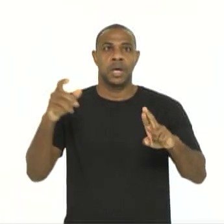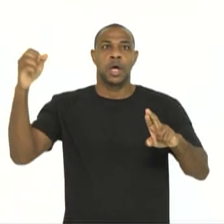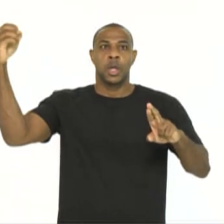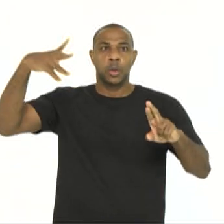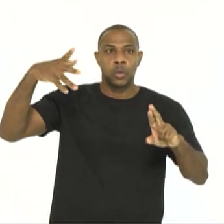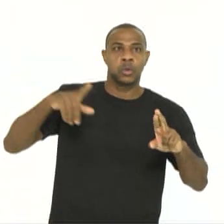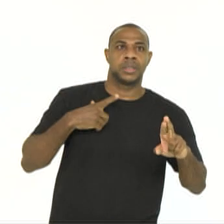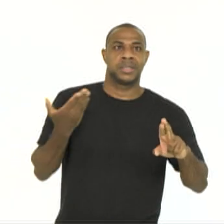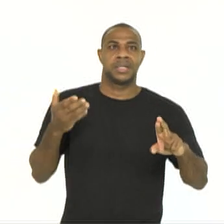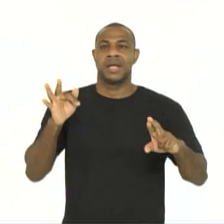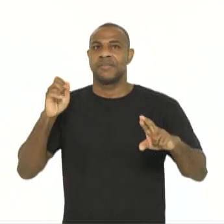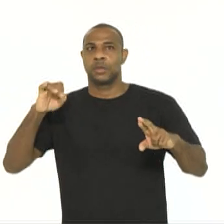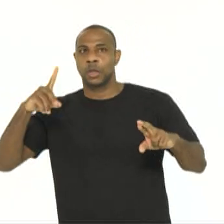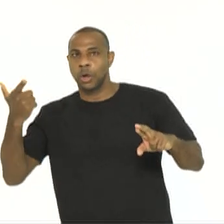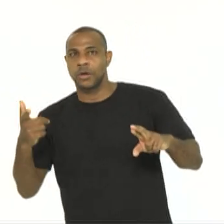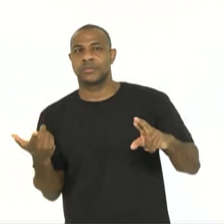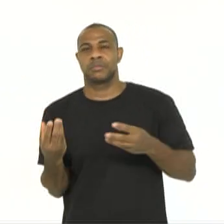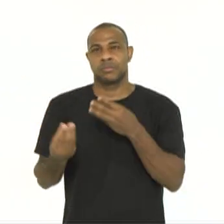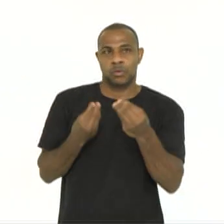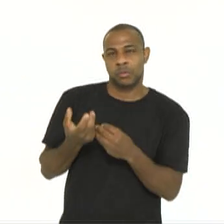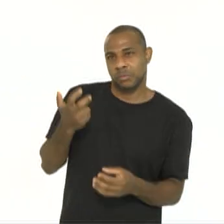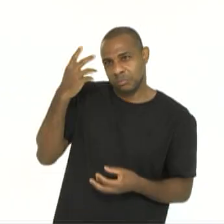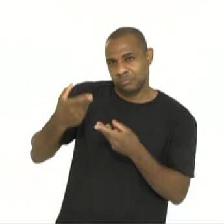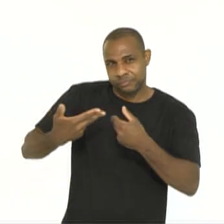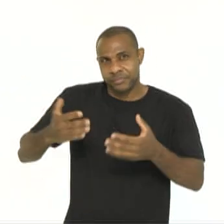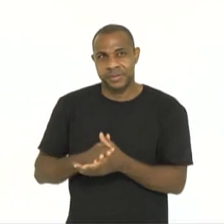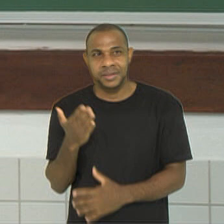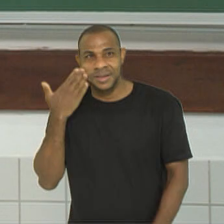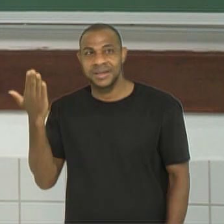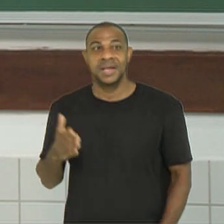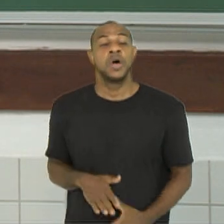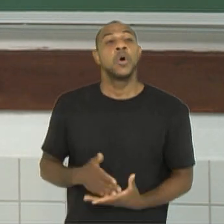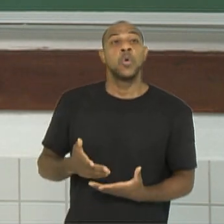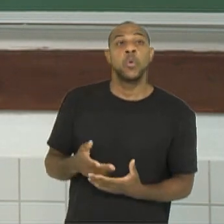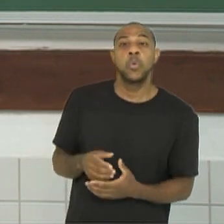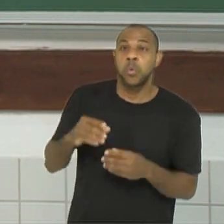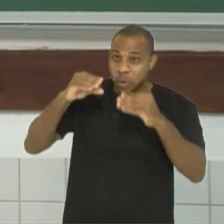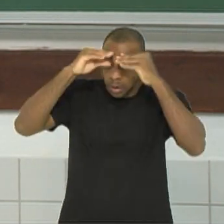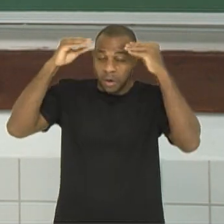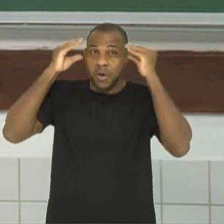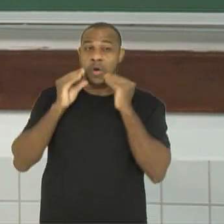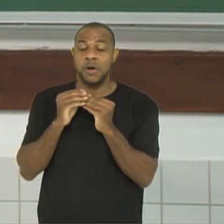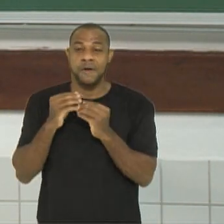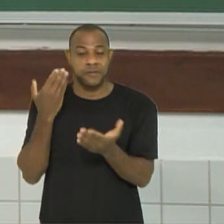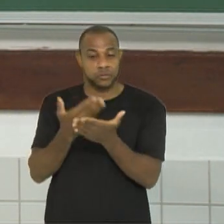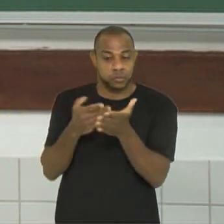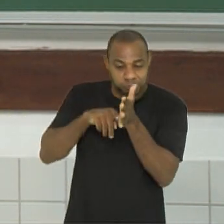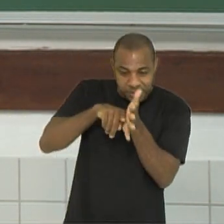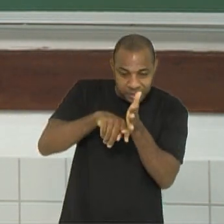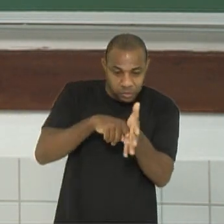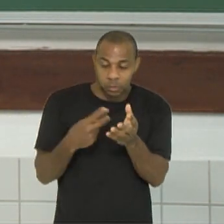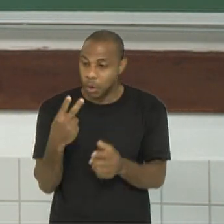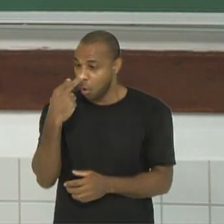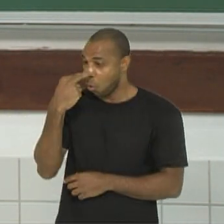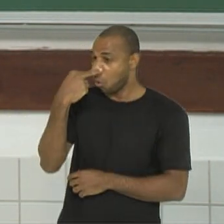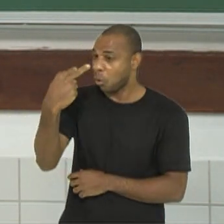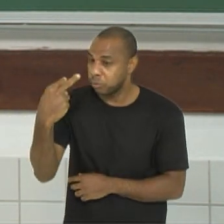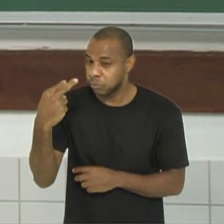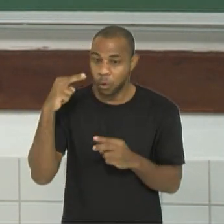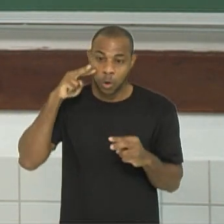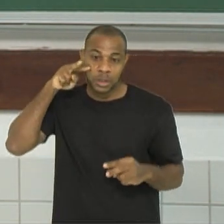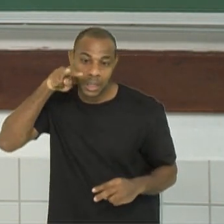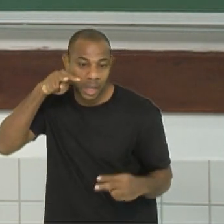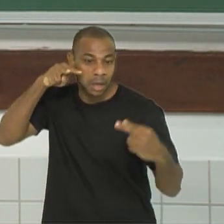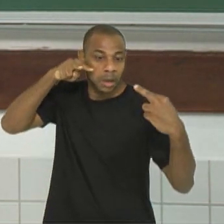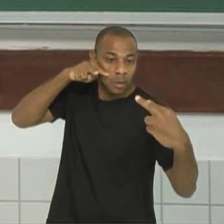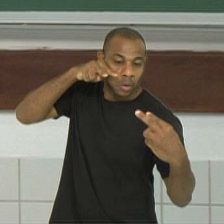com a cultura, tá? Como a gente está vendo aqui, e inclusive o Leonardo da Vinci fez estudos sobre a questão do olhar, como é que nós vimos, como é que essas cores eram abstraídas pelo globo